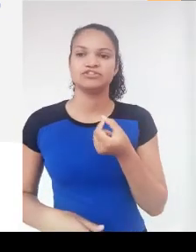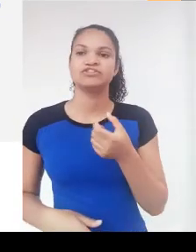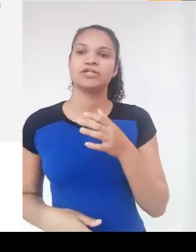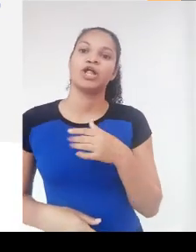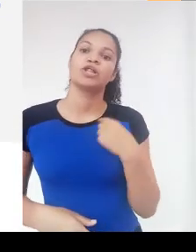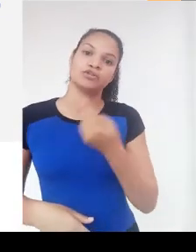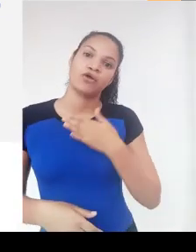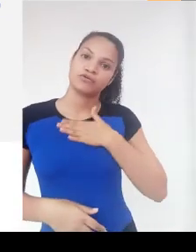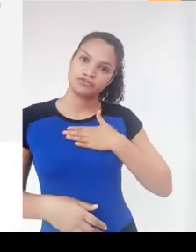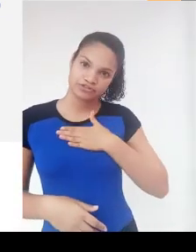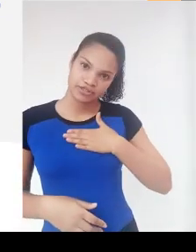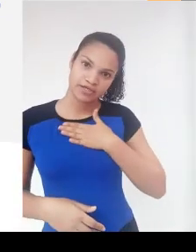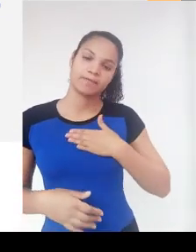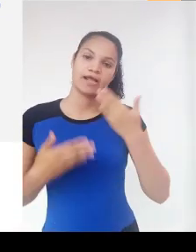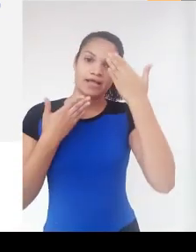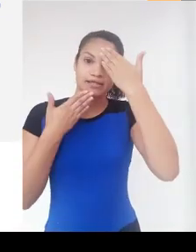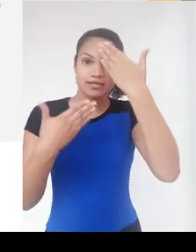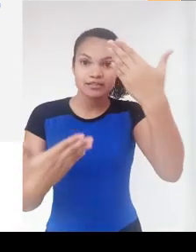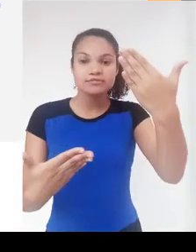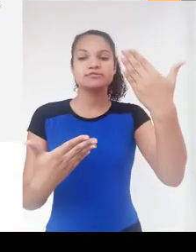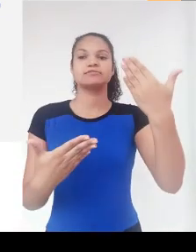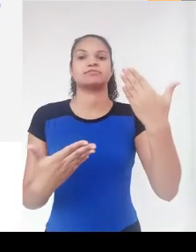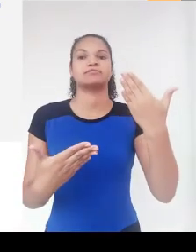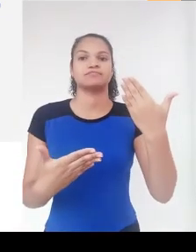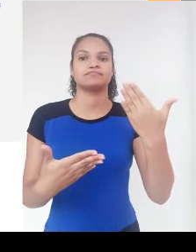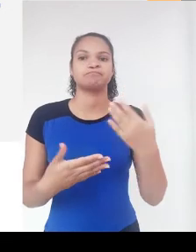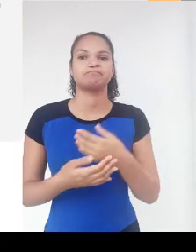Gostaríamos, melhor dizendo, agradecer